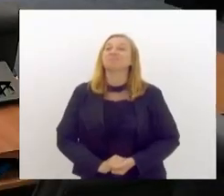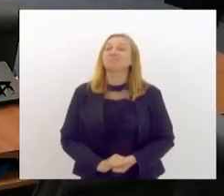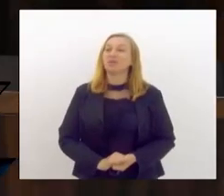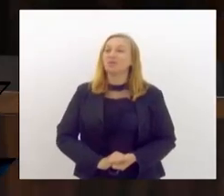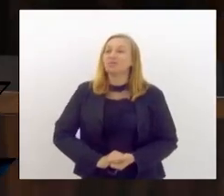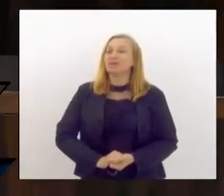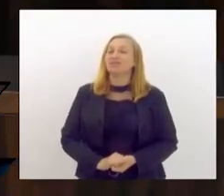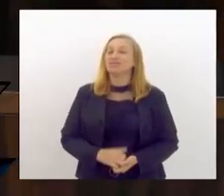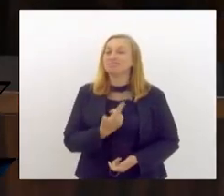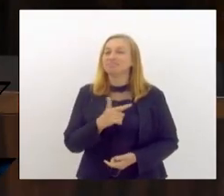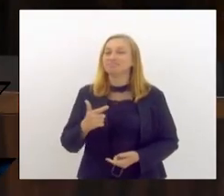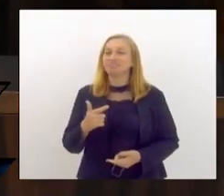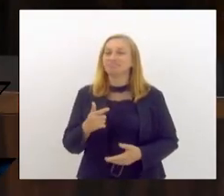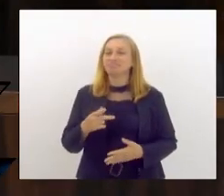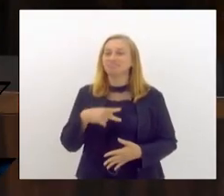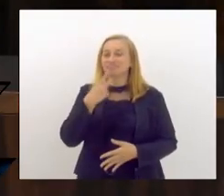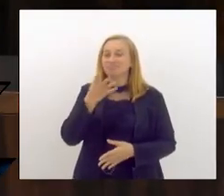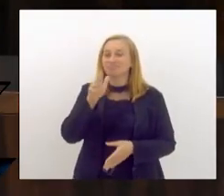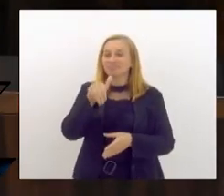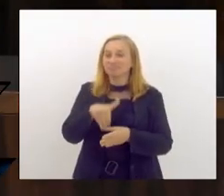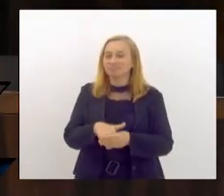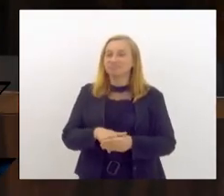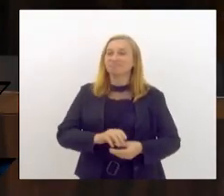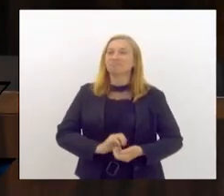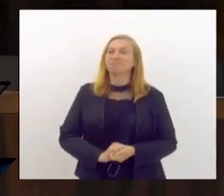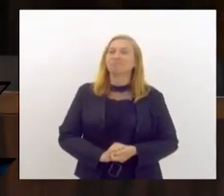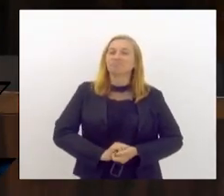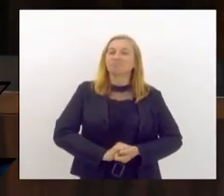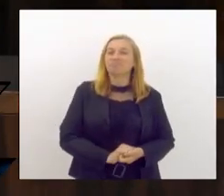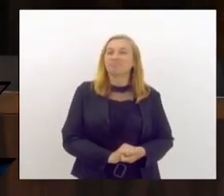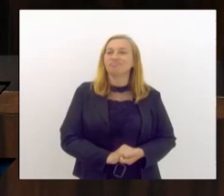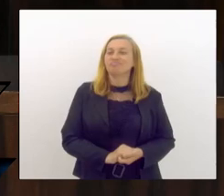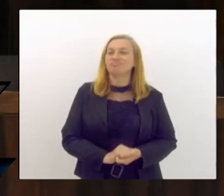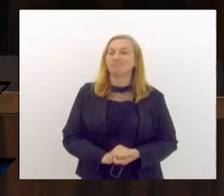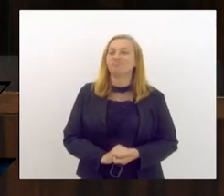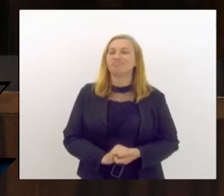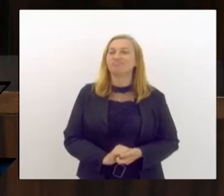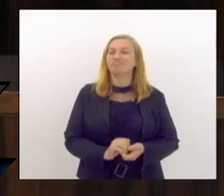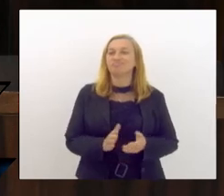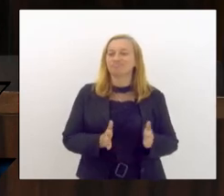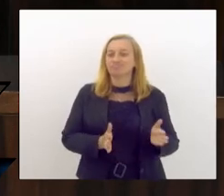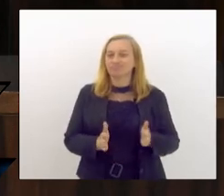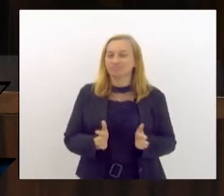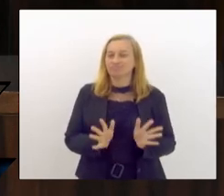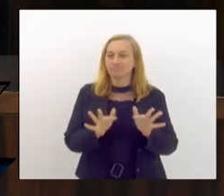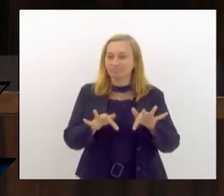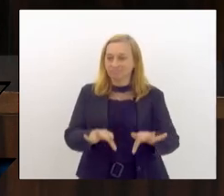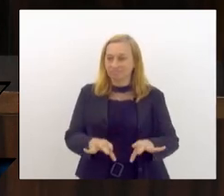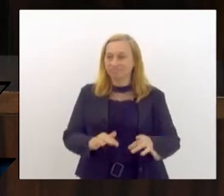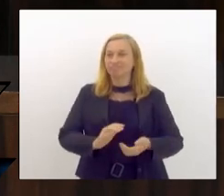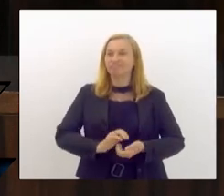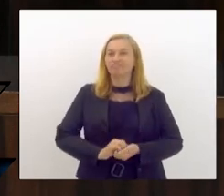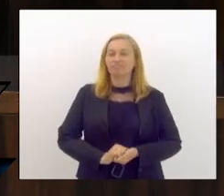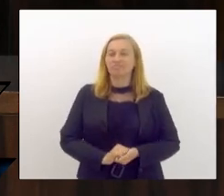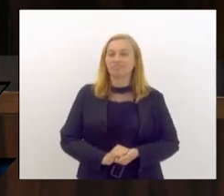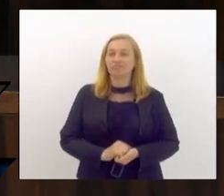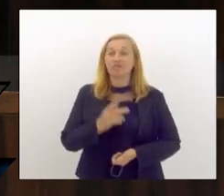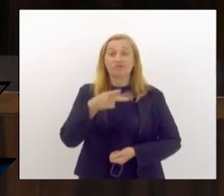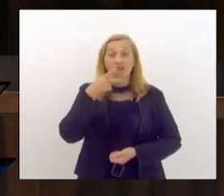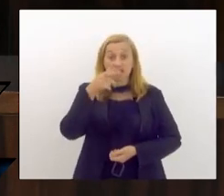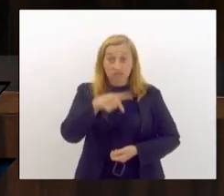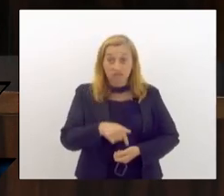Não havendo mais declaração de votos, passa-se ao expediente final. Dizendo